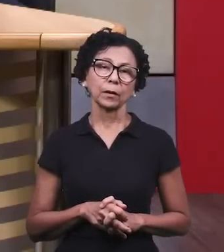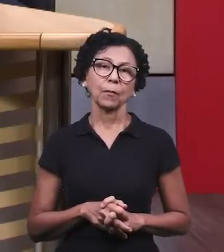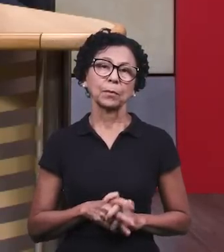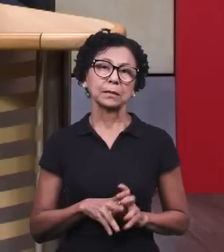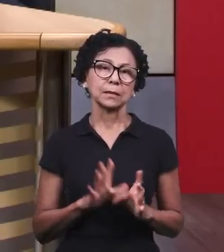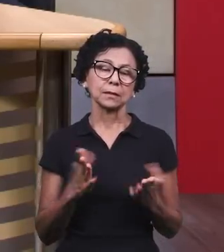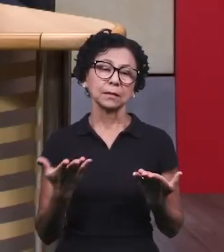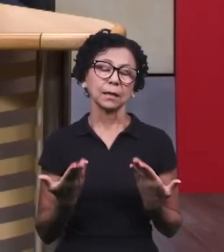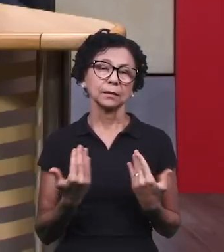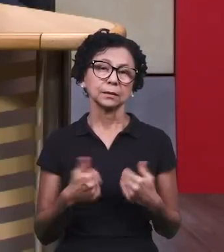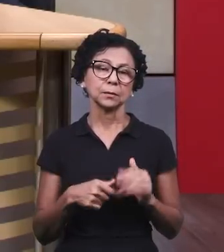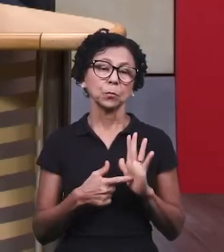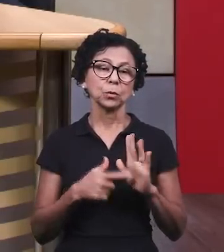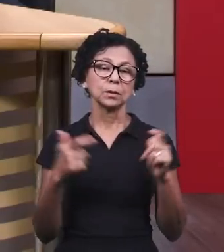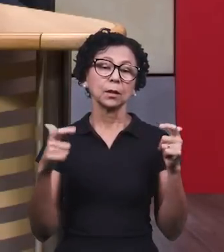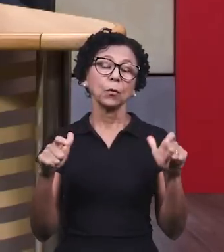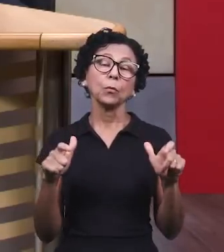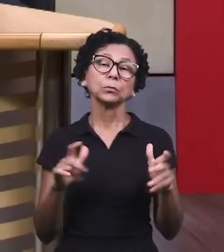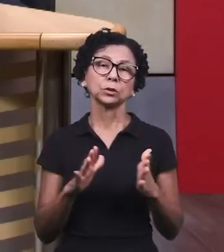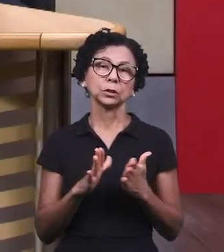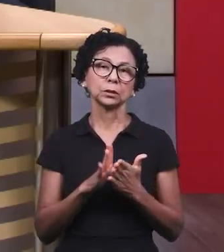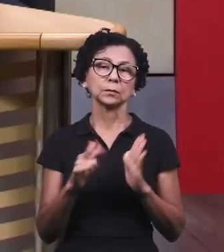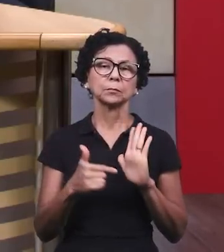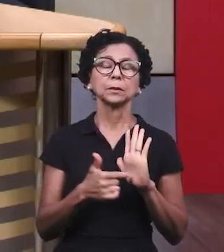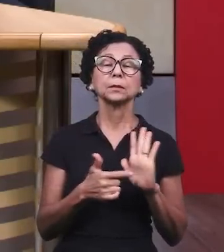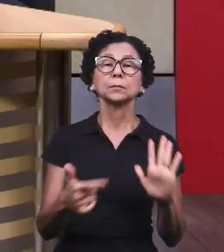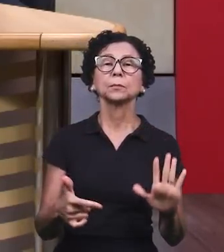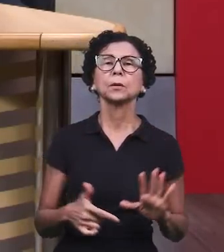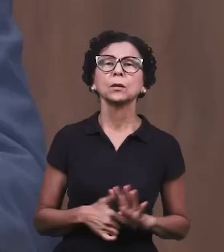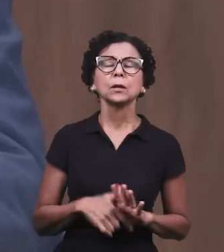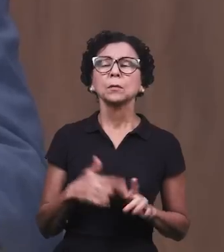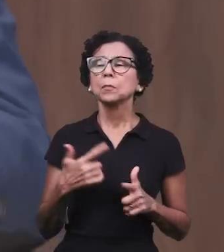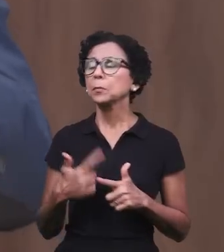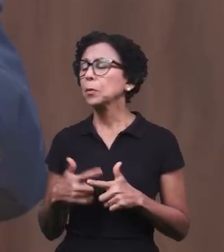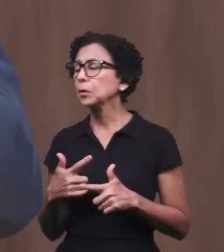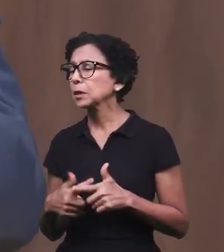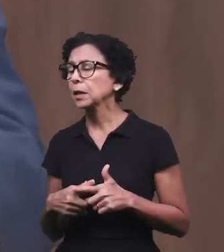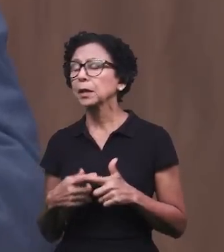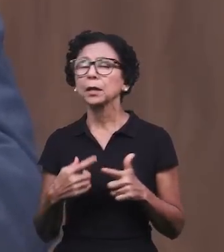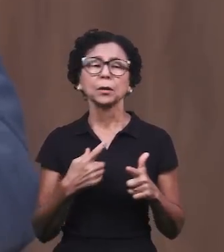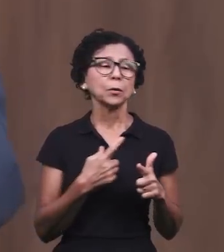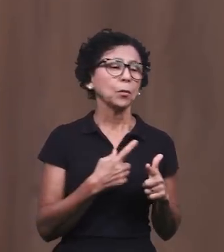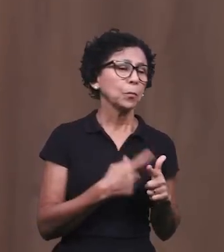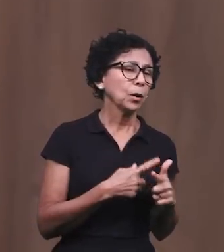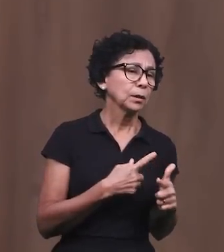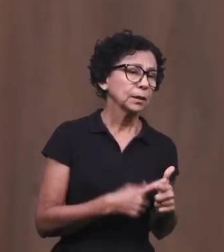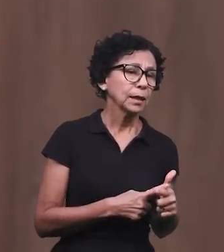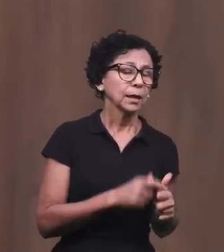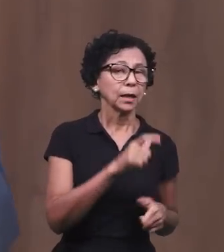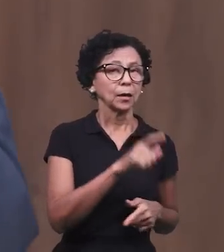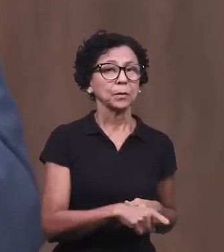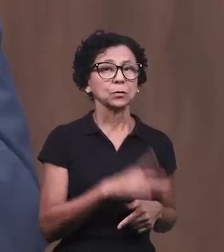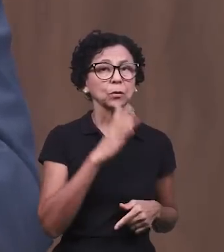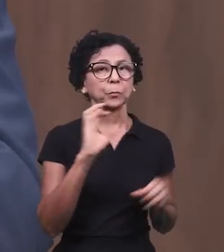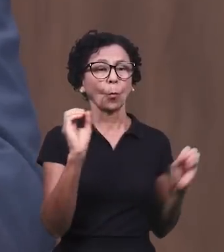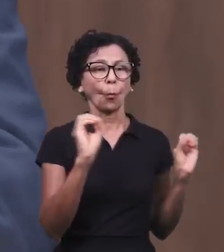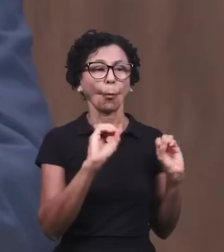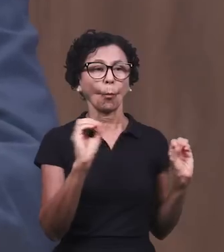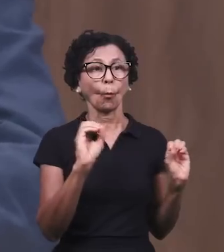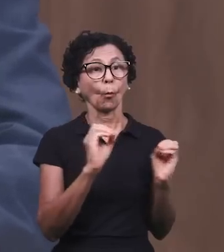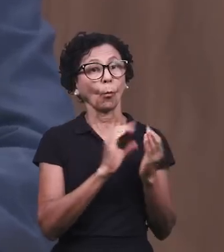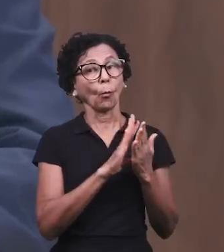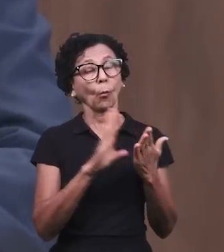Citar o endereço daquilo. Então mas por que isso? Por que você diz isso? Então você tem que conhecer a palavra para